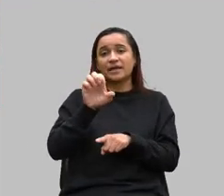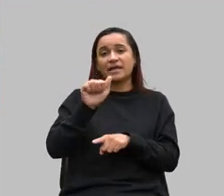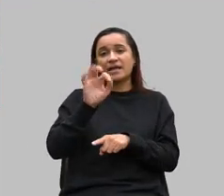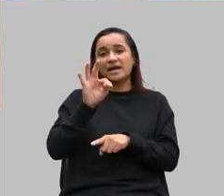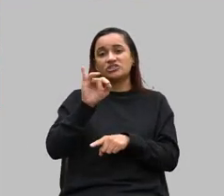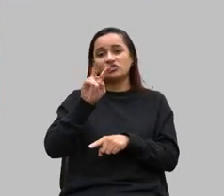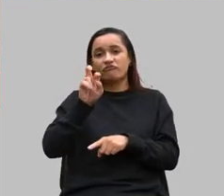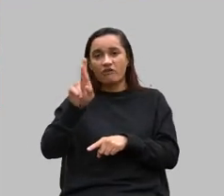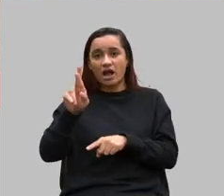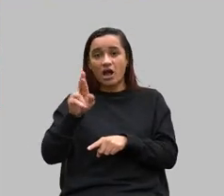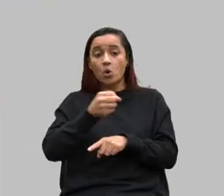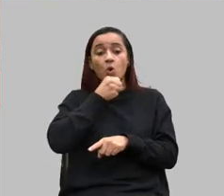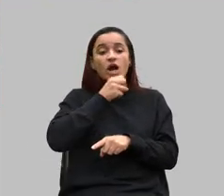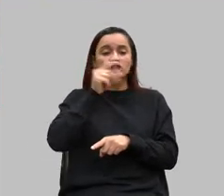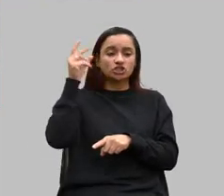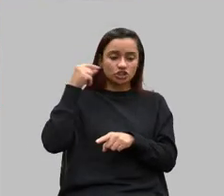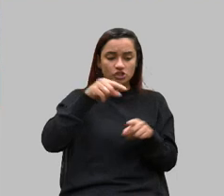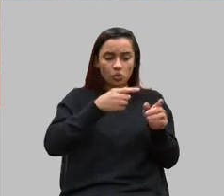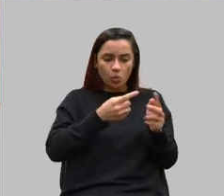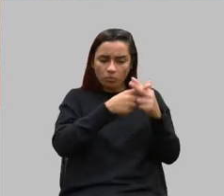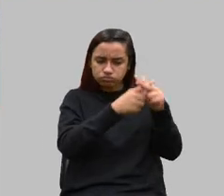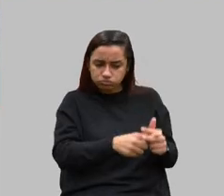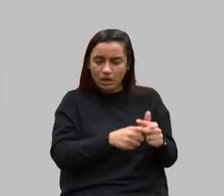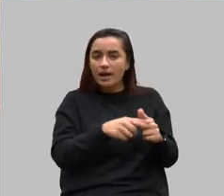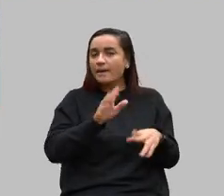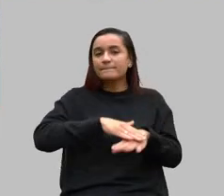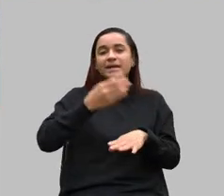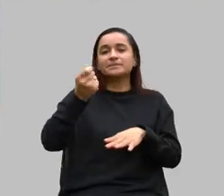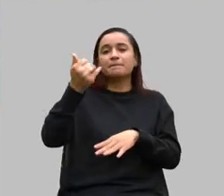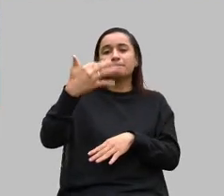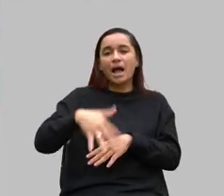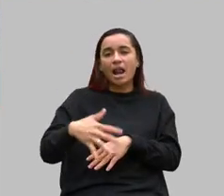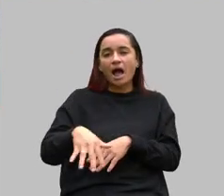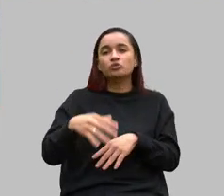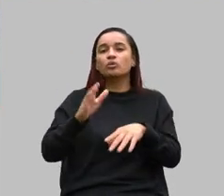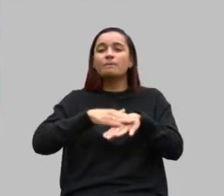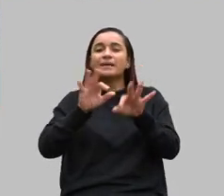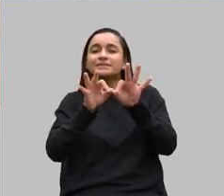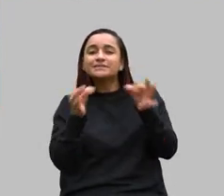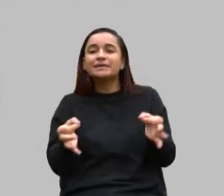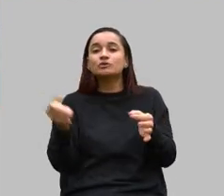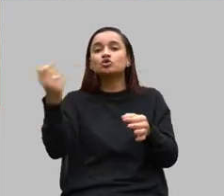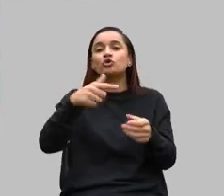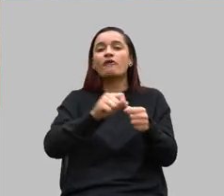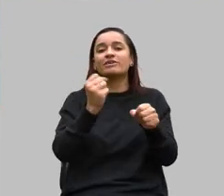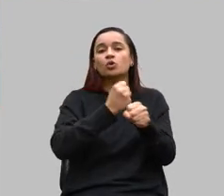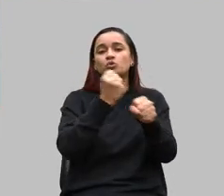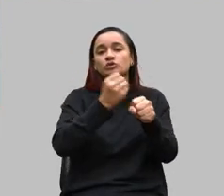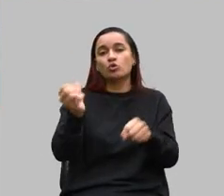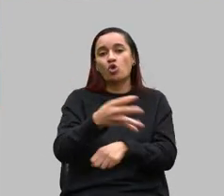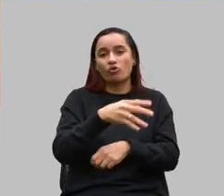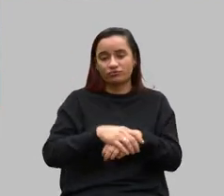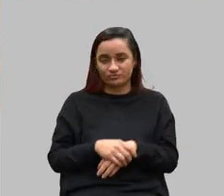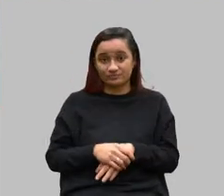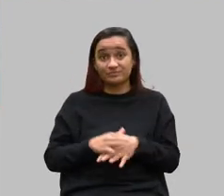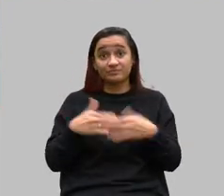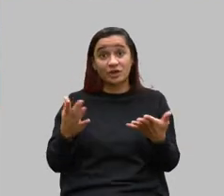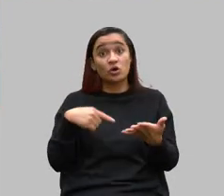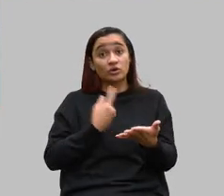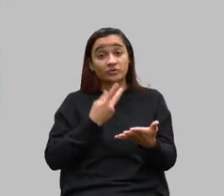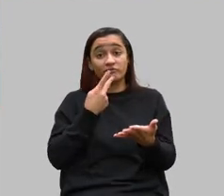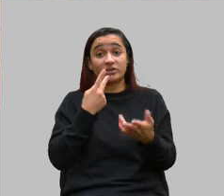é muito mais barato muito mais rápido e muito mais simples do que fazer uma ferrovia nova então nós estamos falando de um